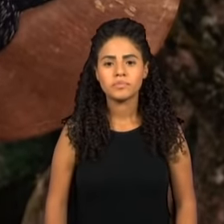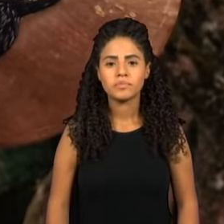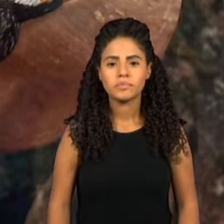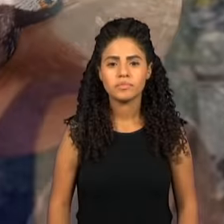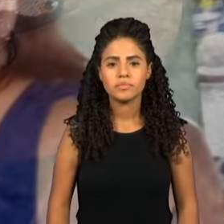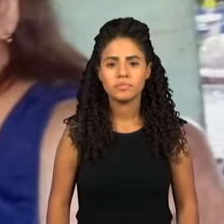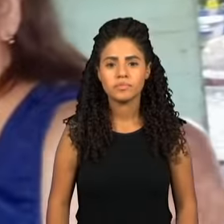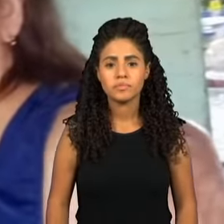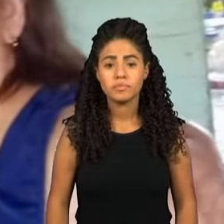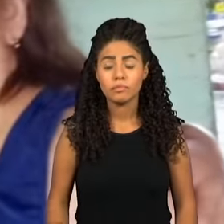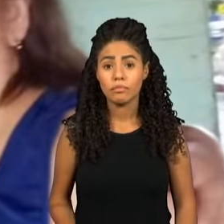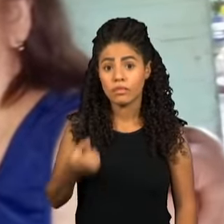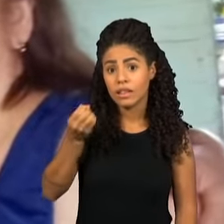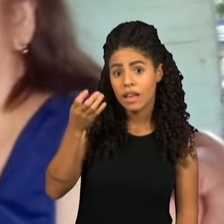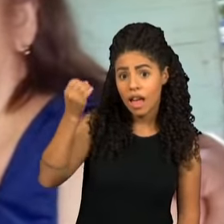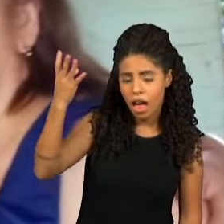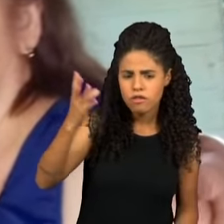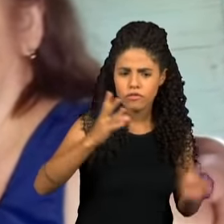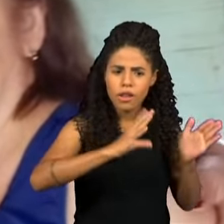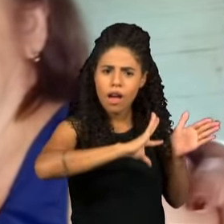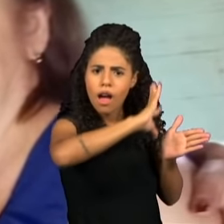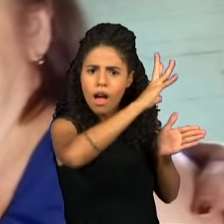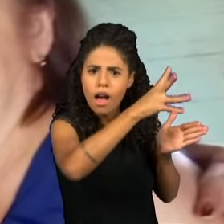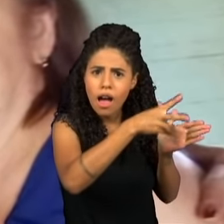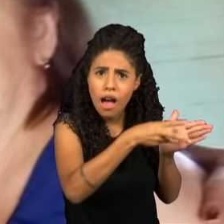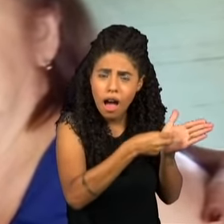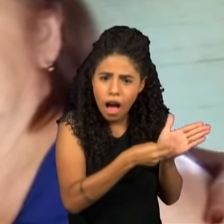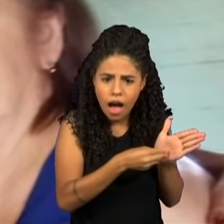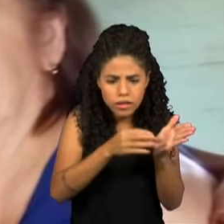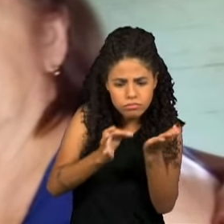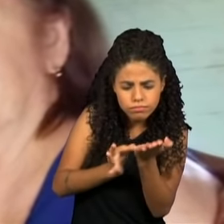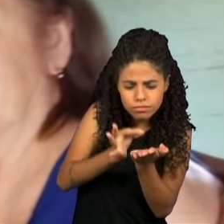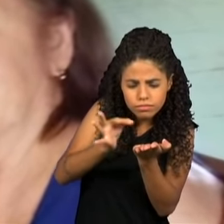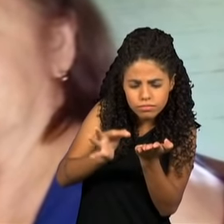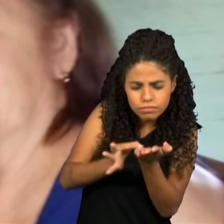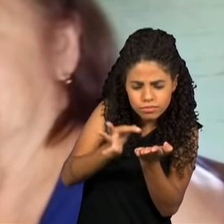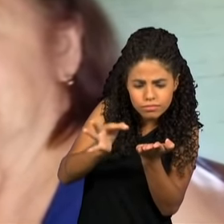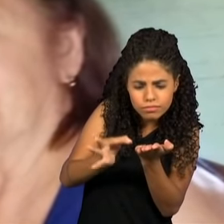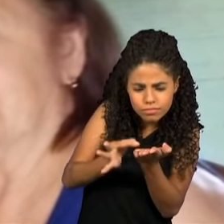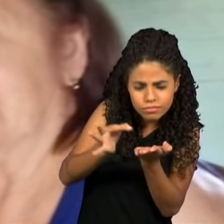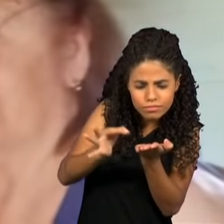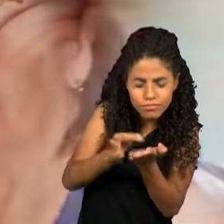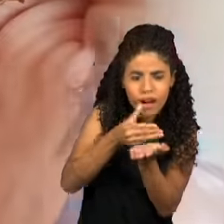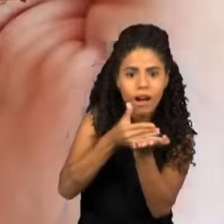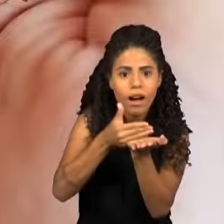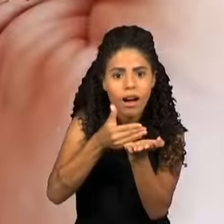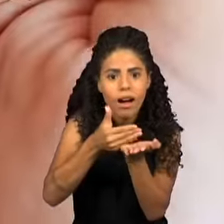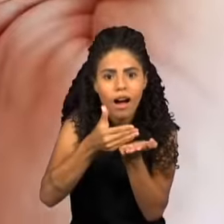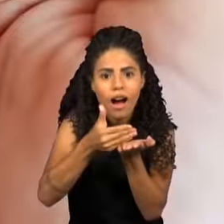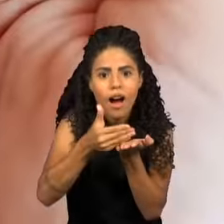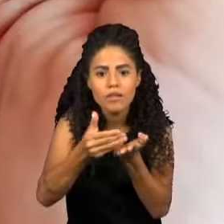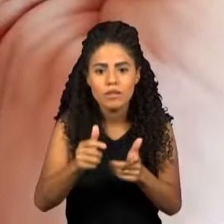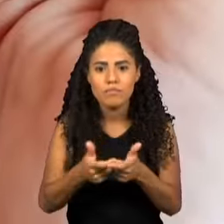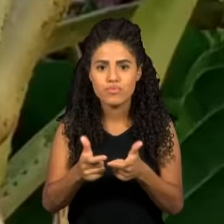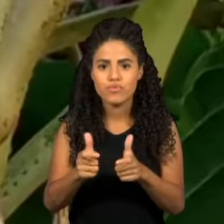Foi nesta viagem à Amazônia que o trabalho com os bordados começou a ser desenvolvido.